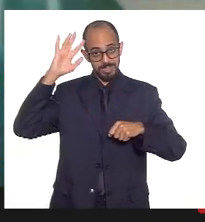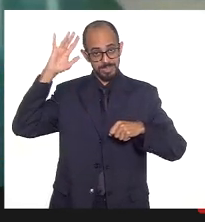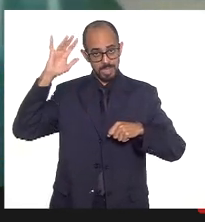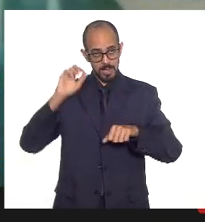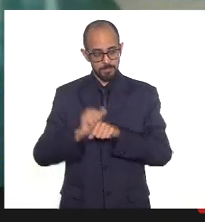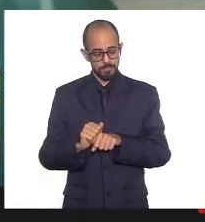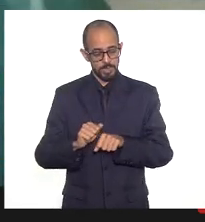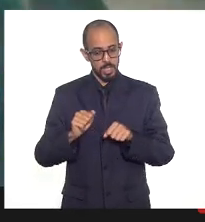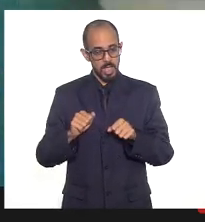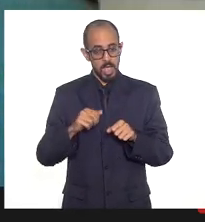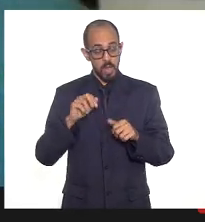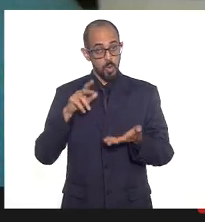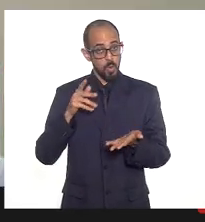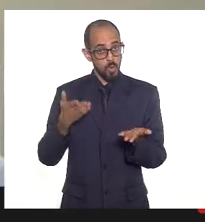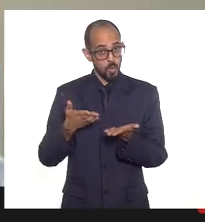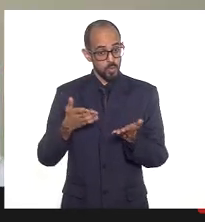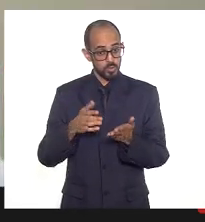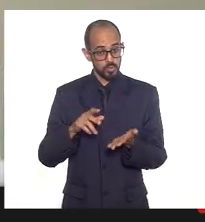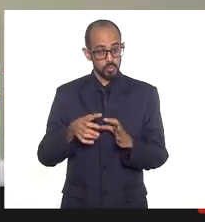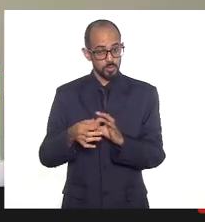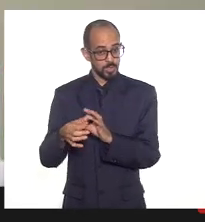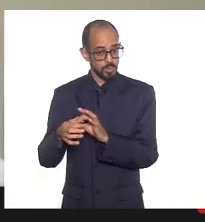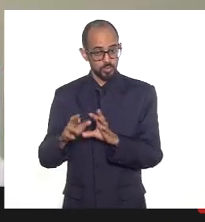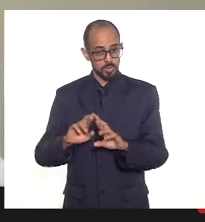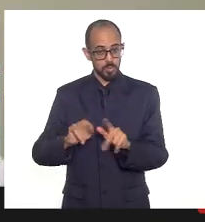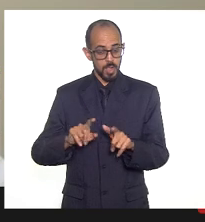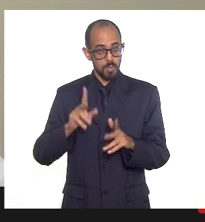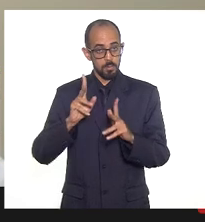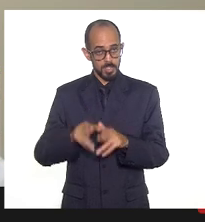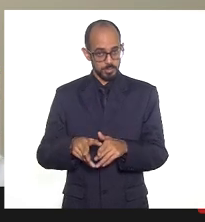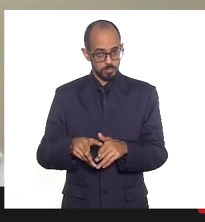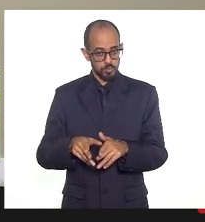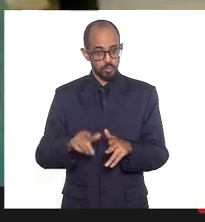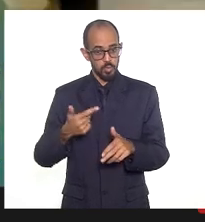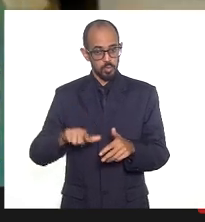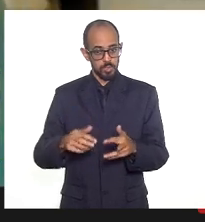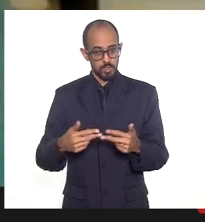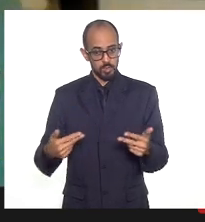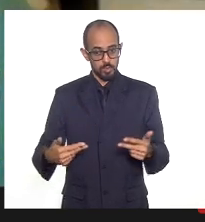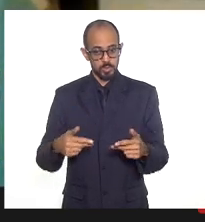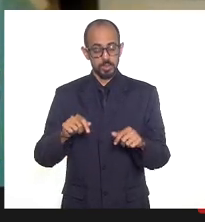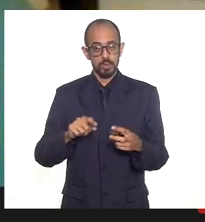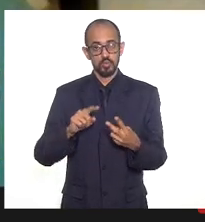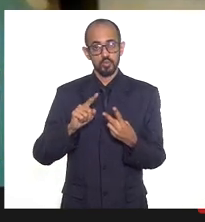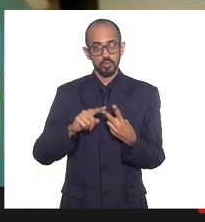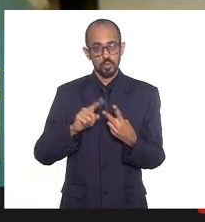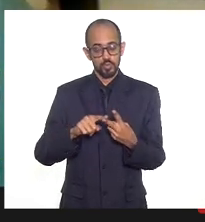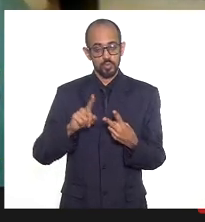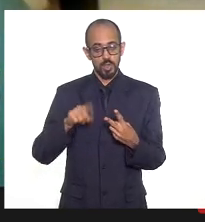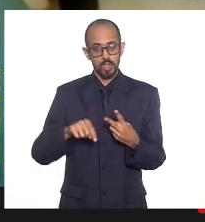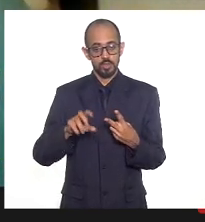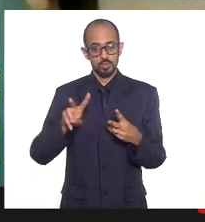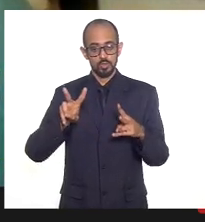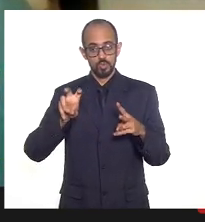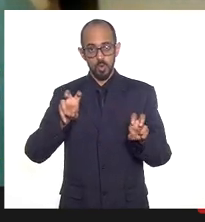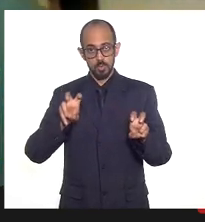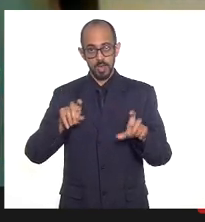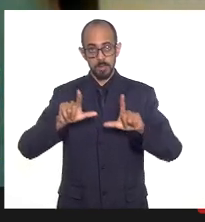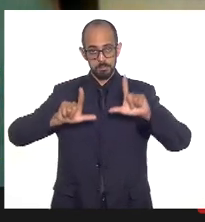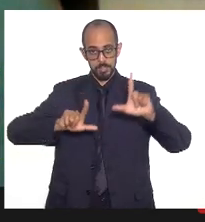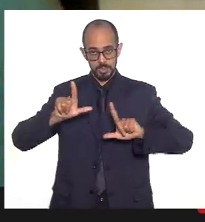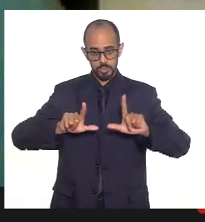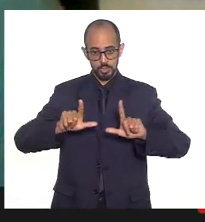20 anos atrás. Vou concluir. E o outro ponto, Valdeque, é a questão da mídia. Nós